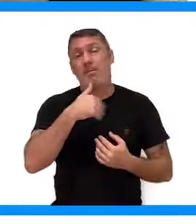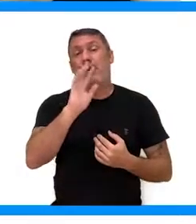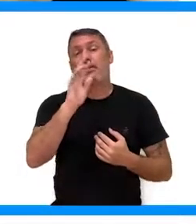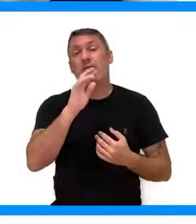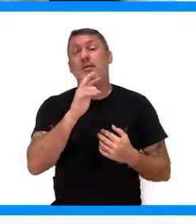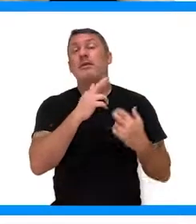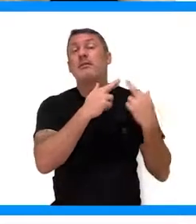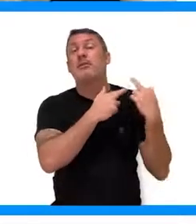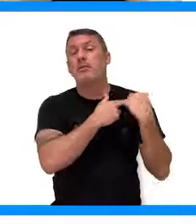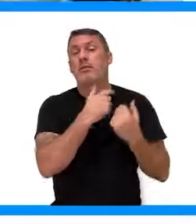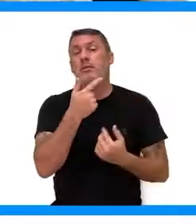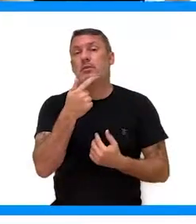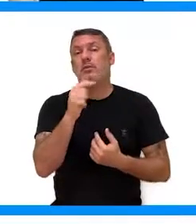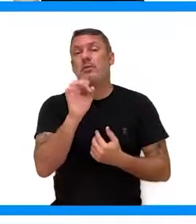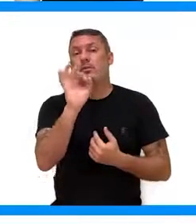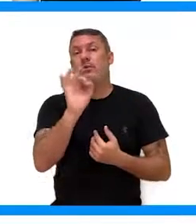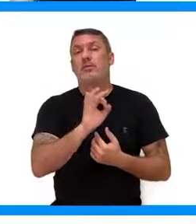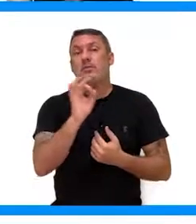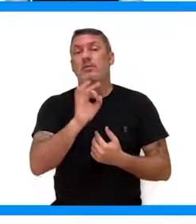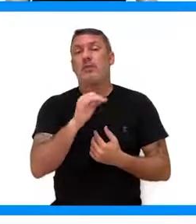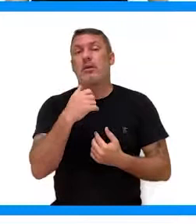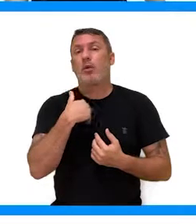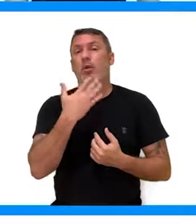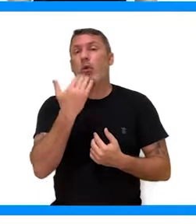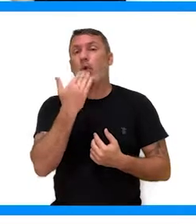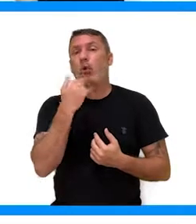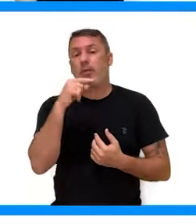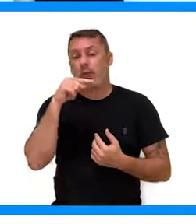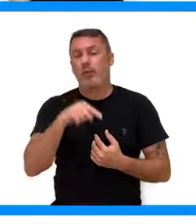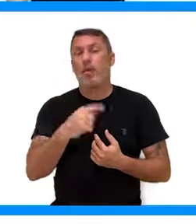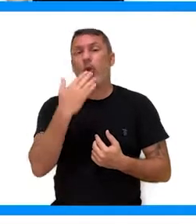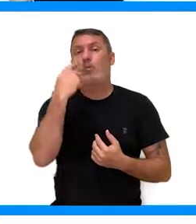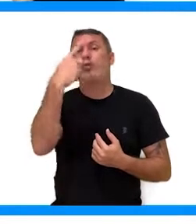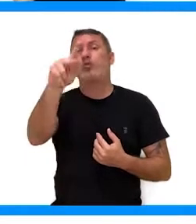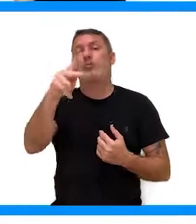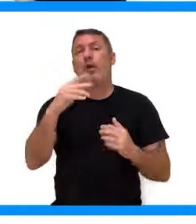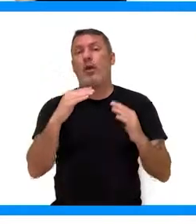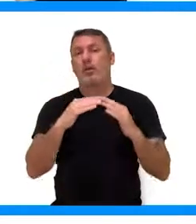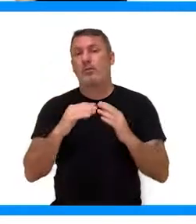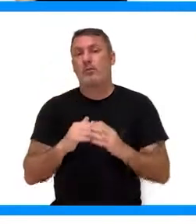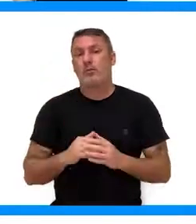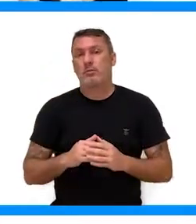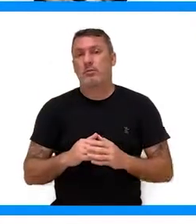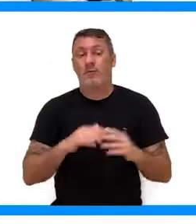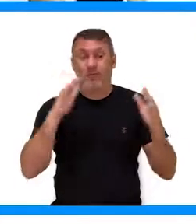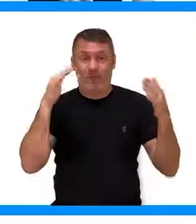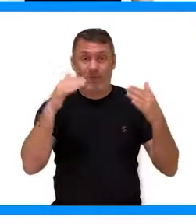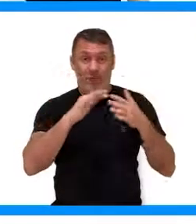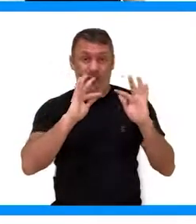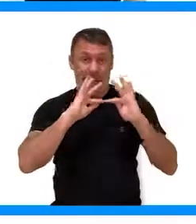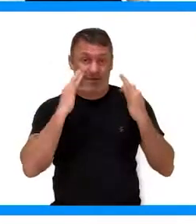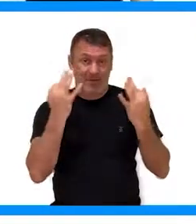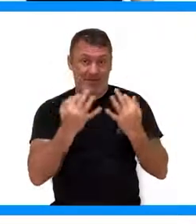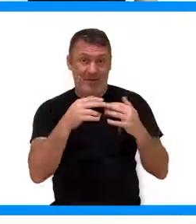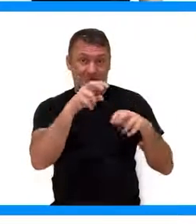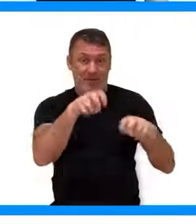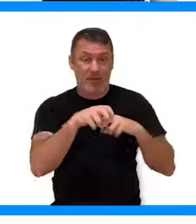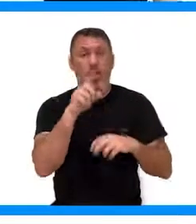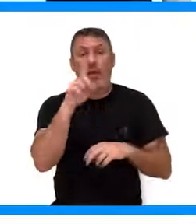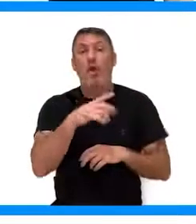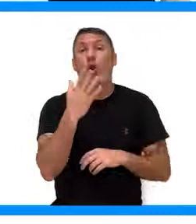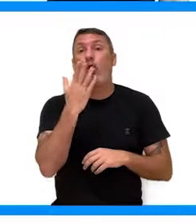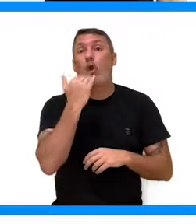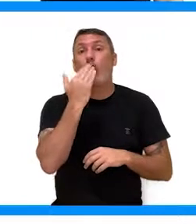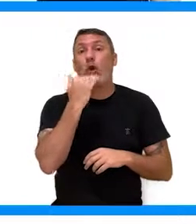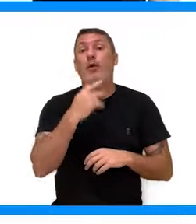de 70% pelo que chega na minha e na sua mesa. O foco da agricultura